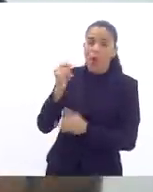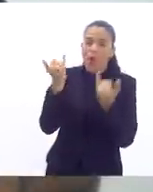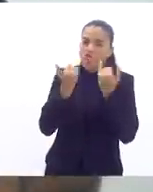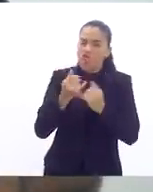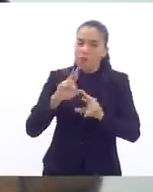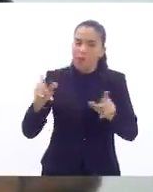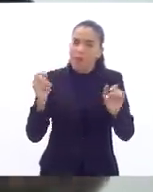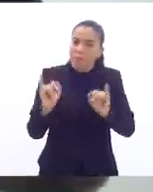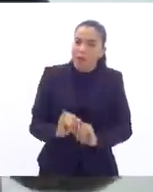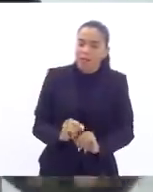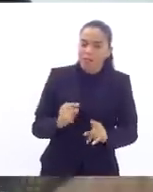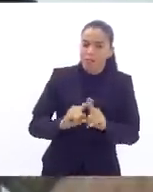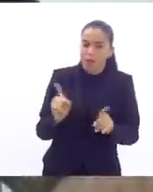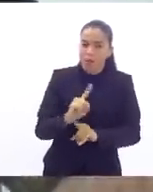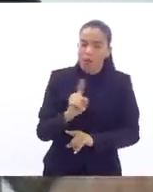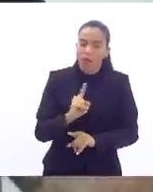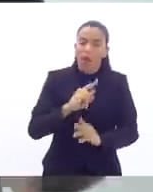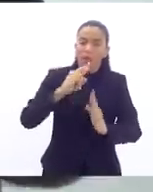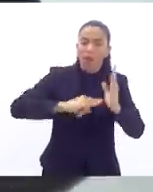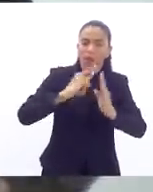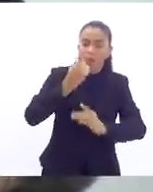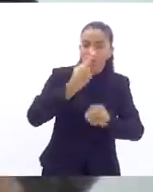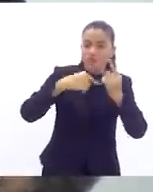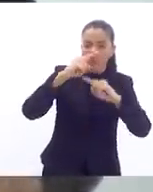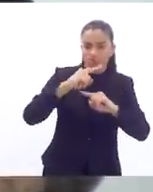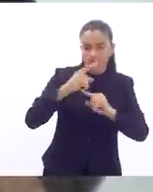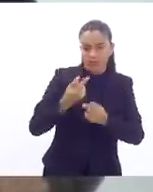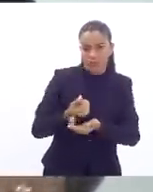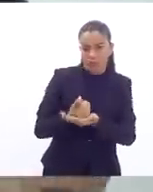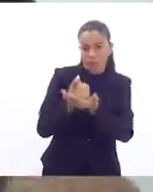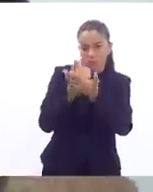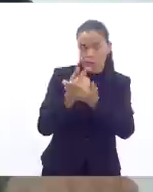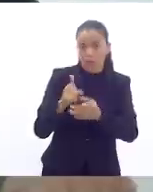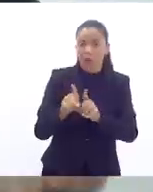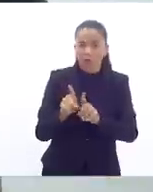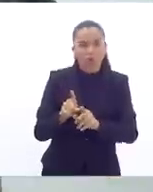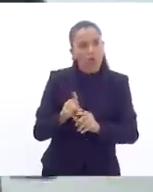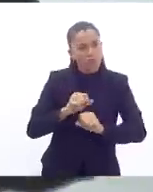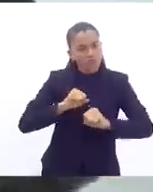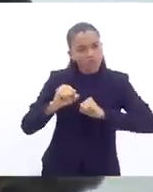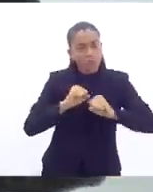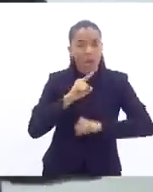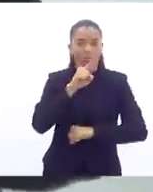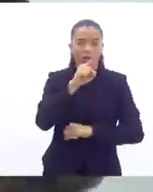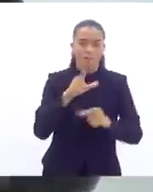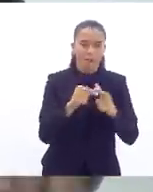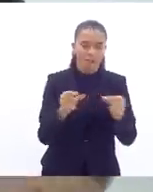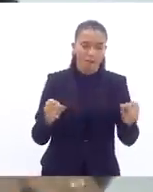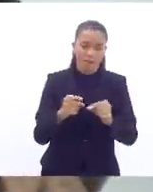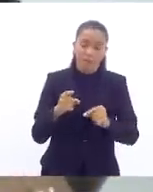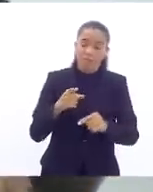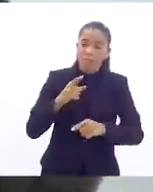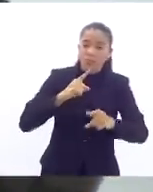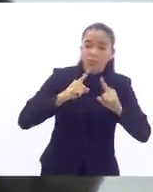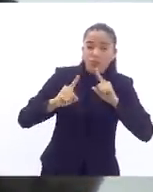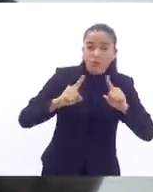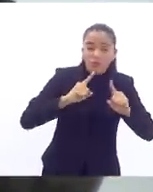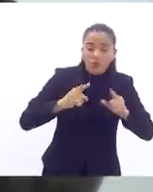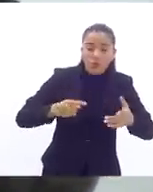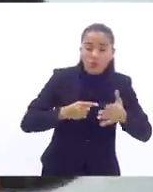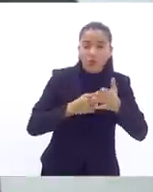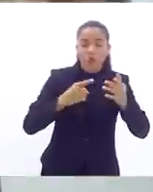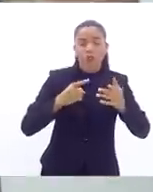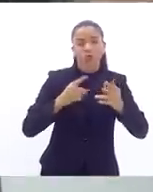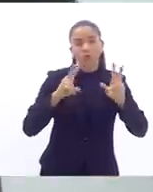segundo Ministro Isso é uma vergonha então tô criando uma frente parlamentar lá em Brasília para discutir o regime de recuperação fiscal de Estado do Rio de